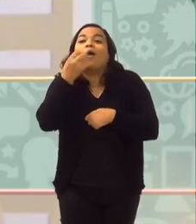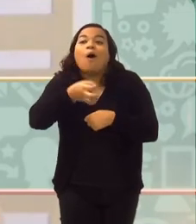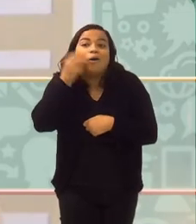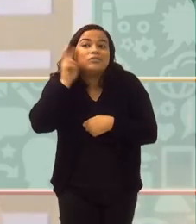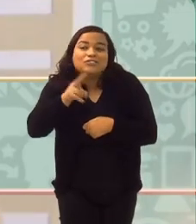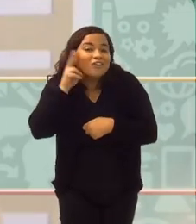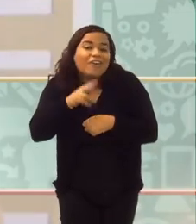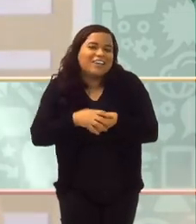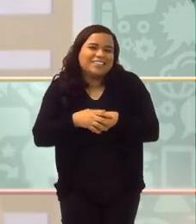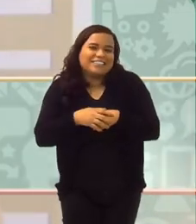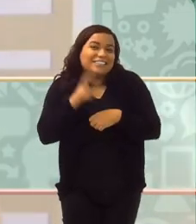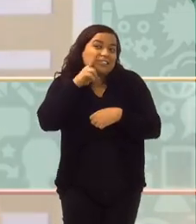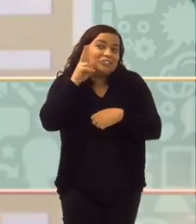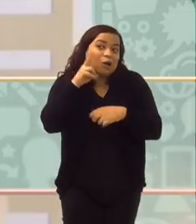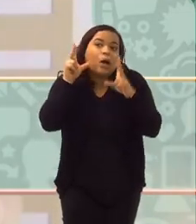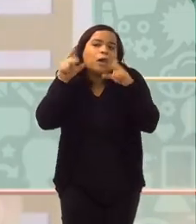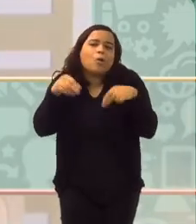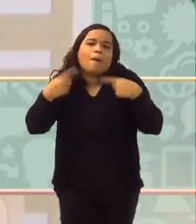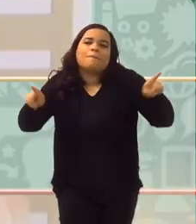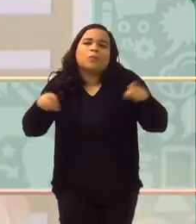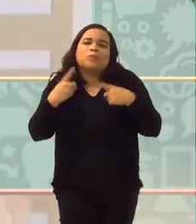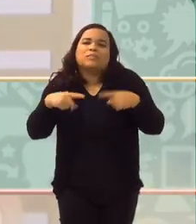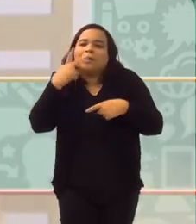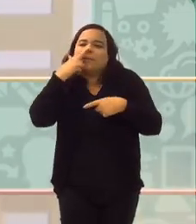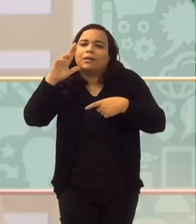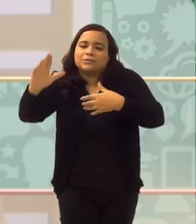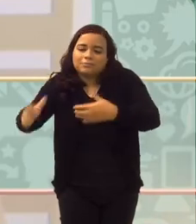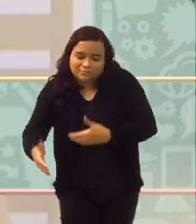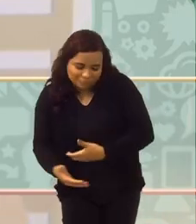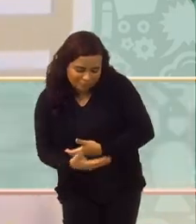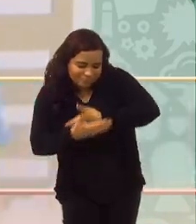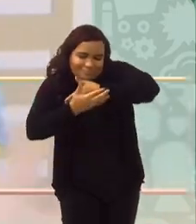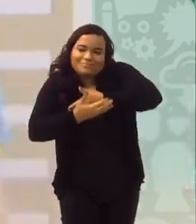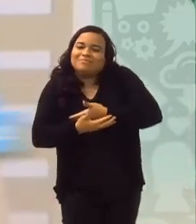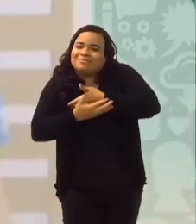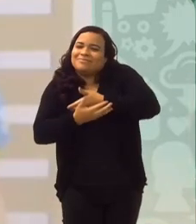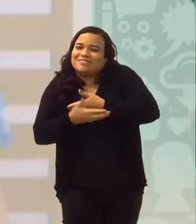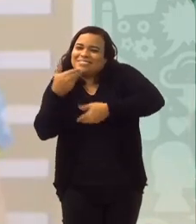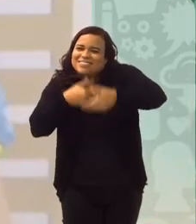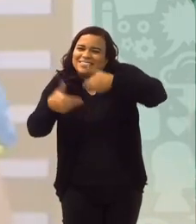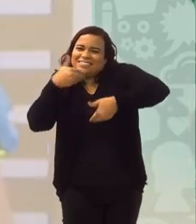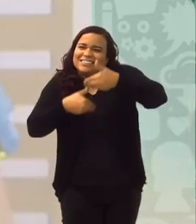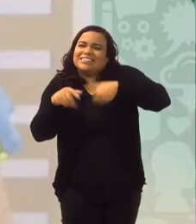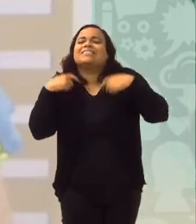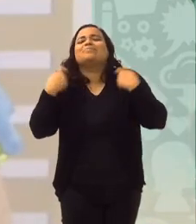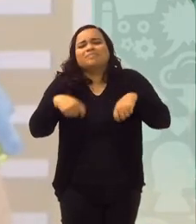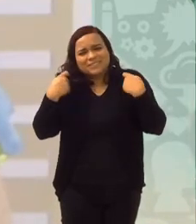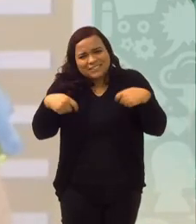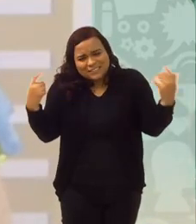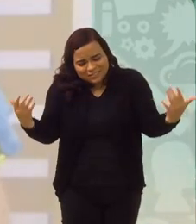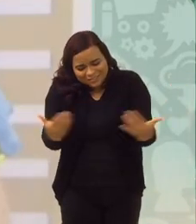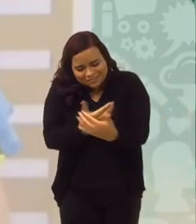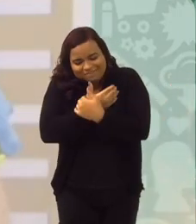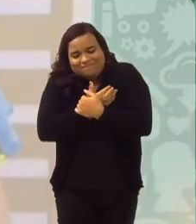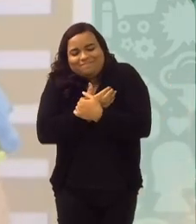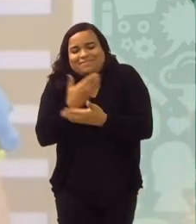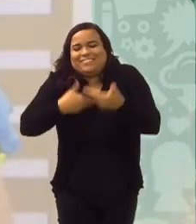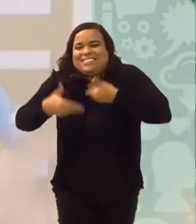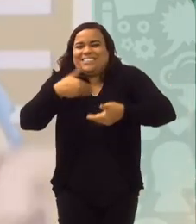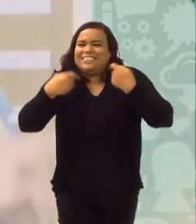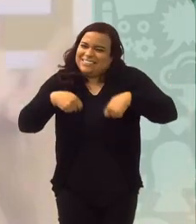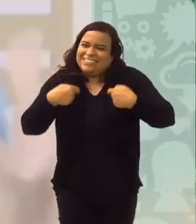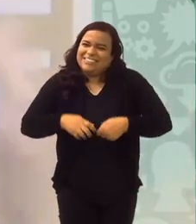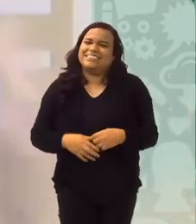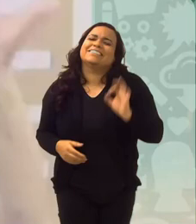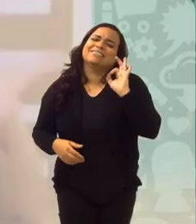Eu queria dizer para vocês o seguinte, contem histórias. As histórias, assim como a música, coloca a gente no colo. E